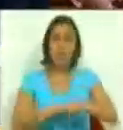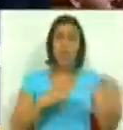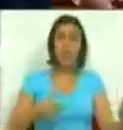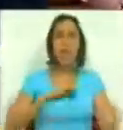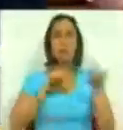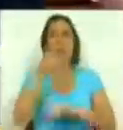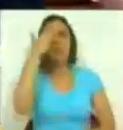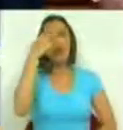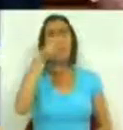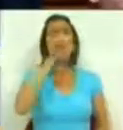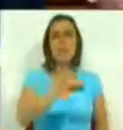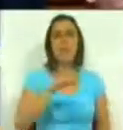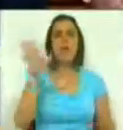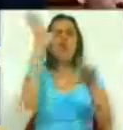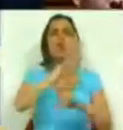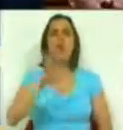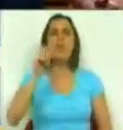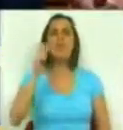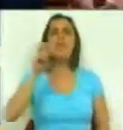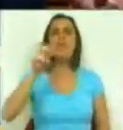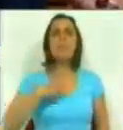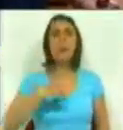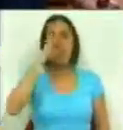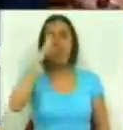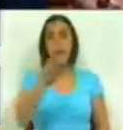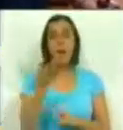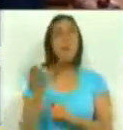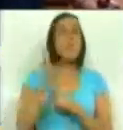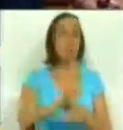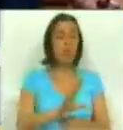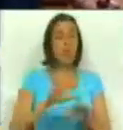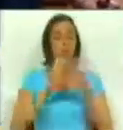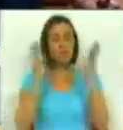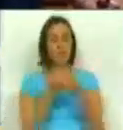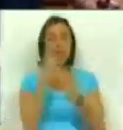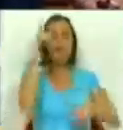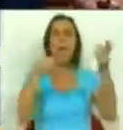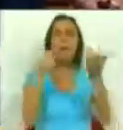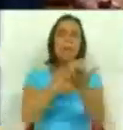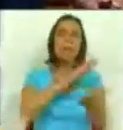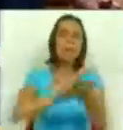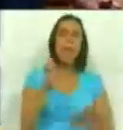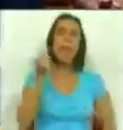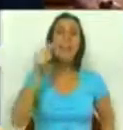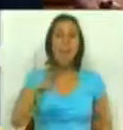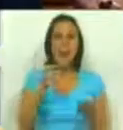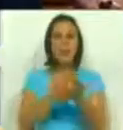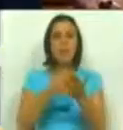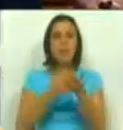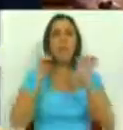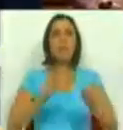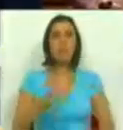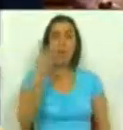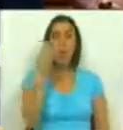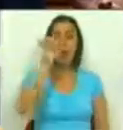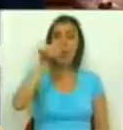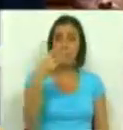Os senhores deputados do PCP e o deputado João Semedo sabem, por exemplo, que o universo de utentes isentos de pagamento às moderadoras passou de